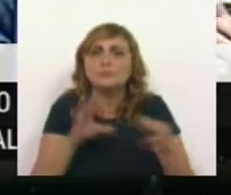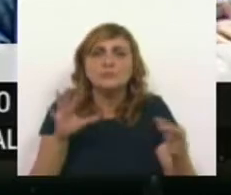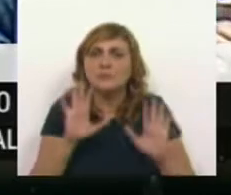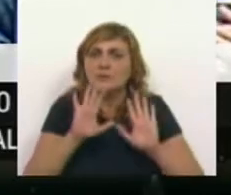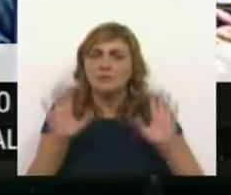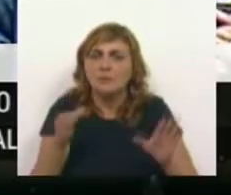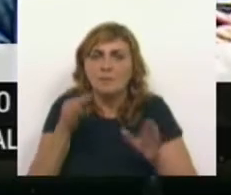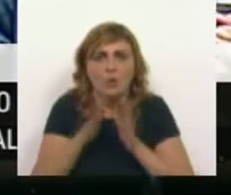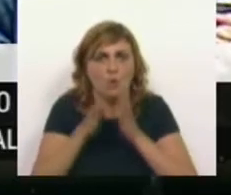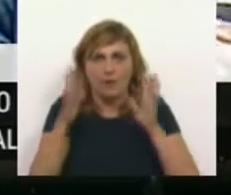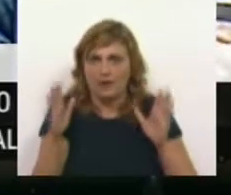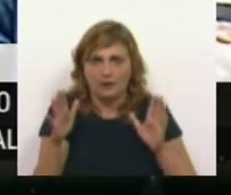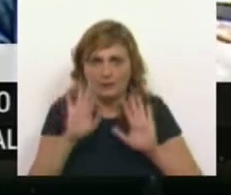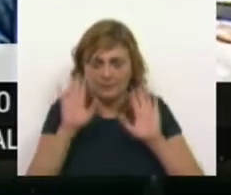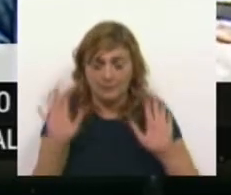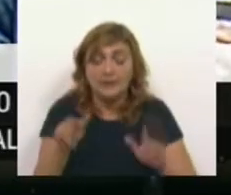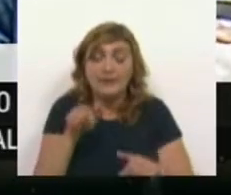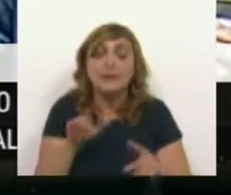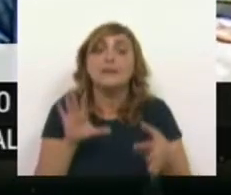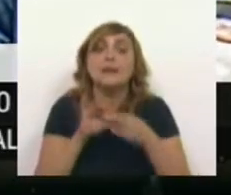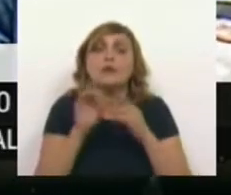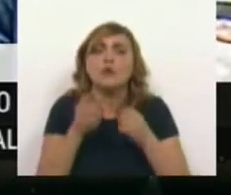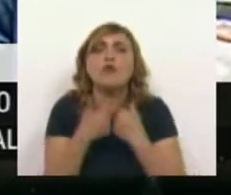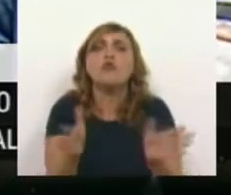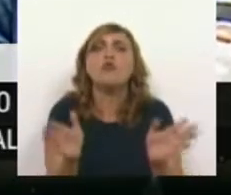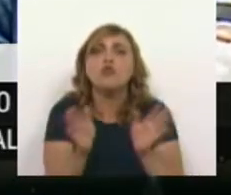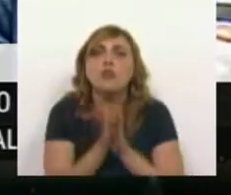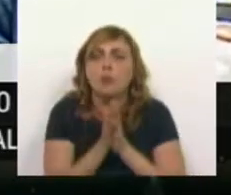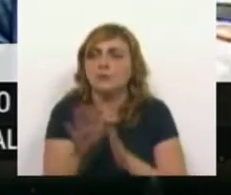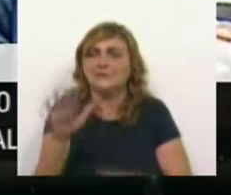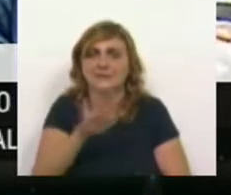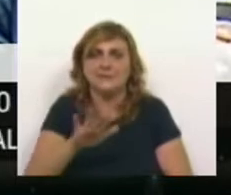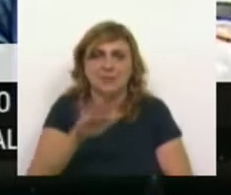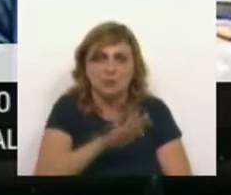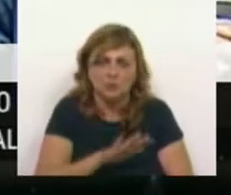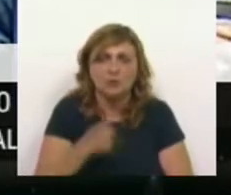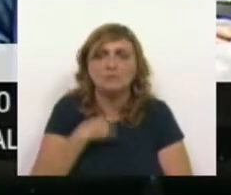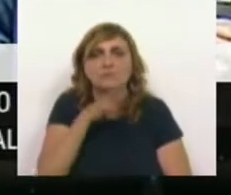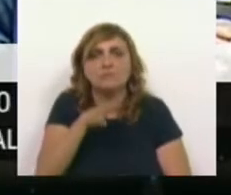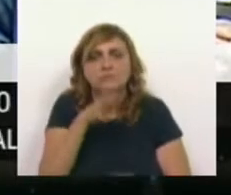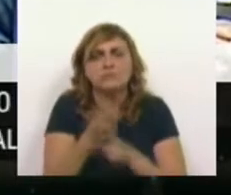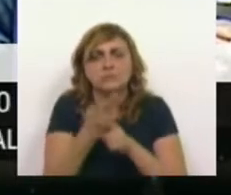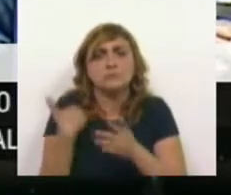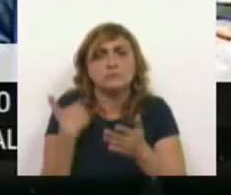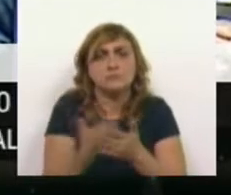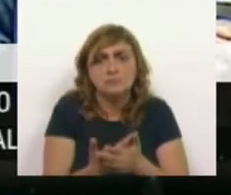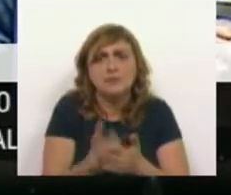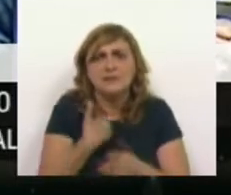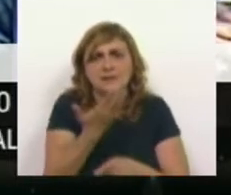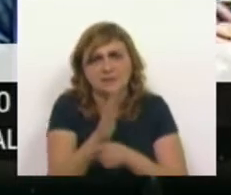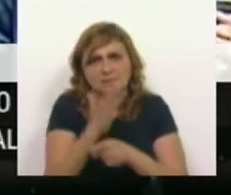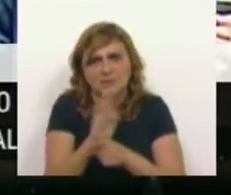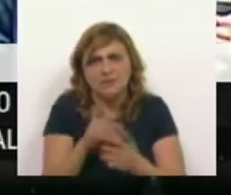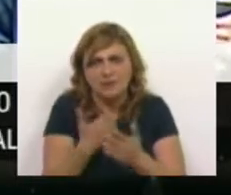ver com Pedrógão Grande. Tem a ver com todas as situações que relatámos, que exemplificámos,